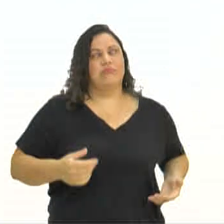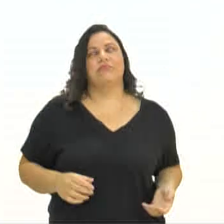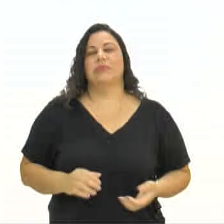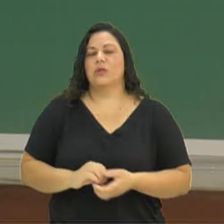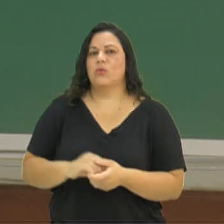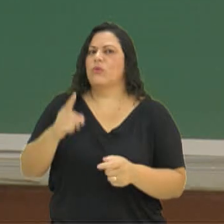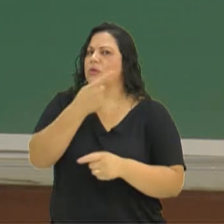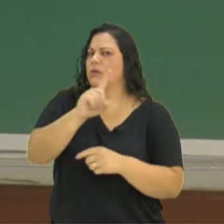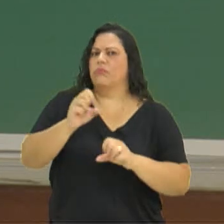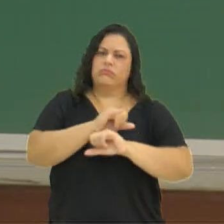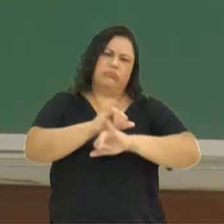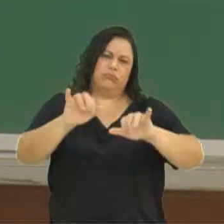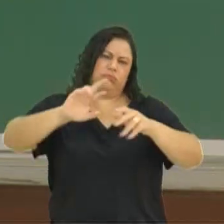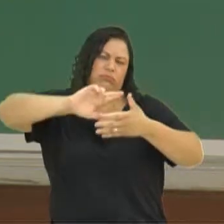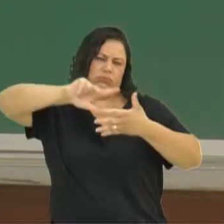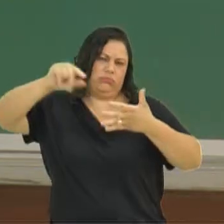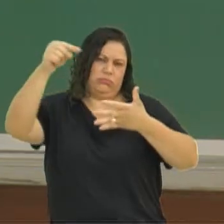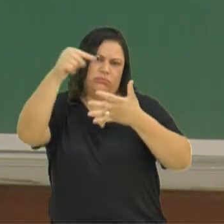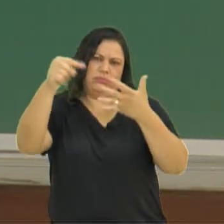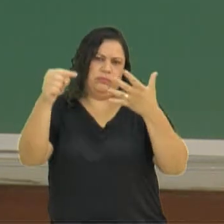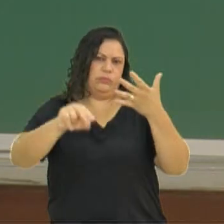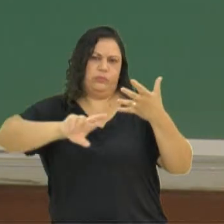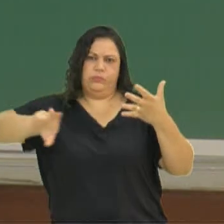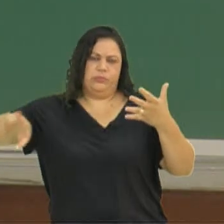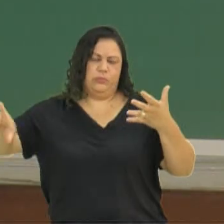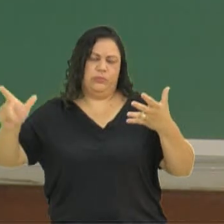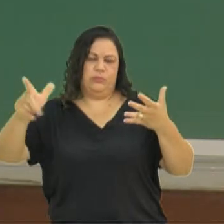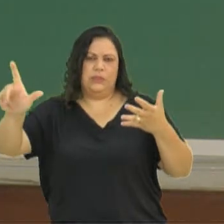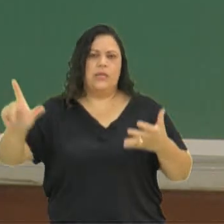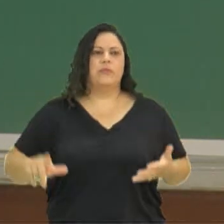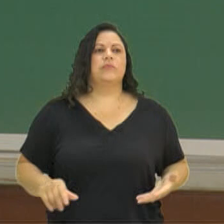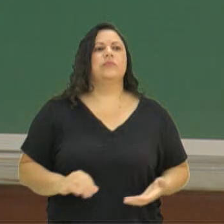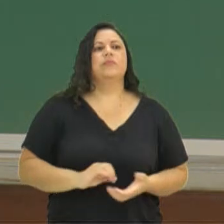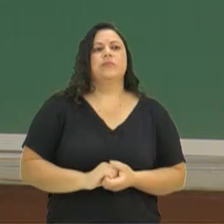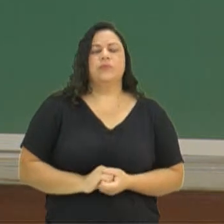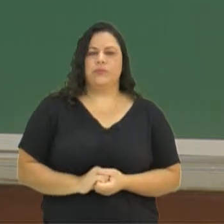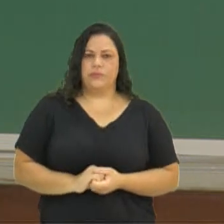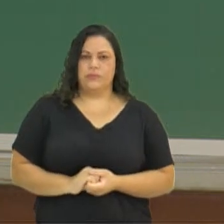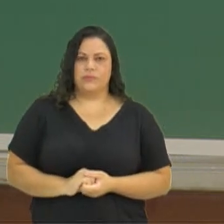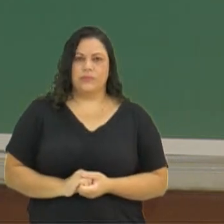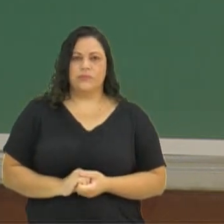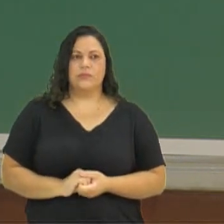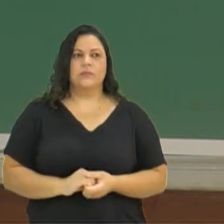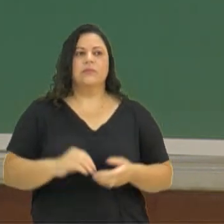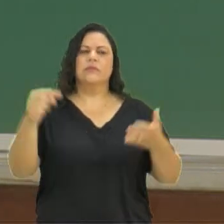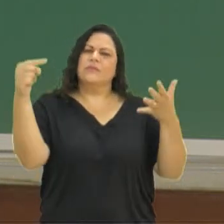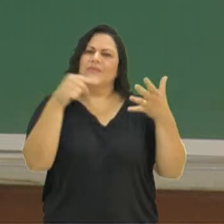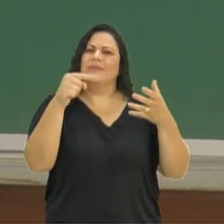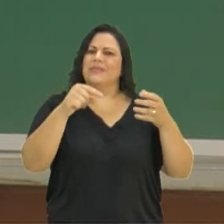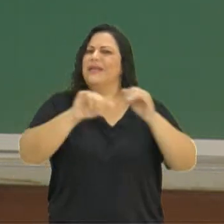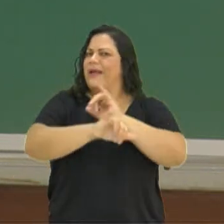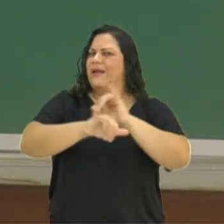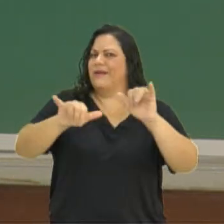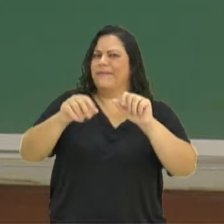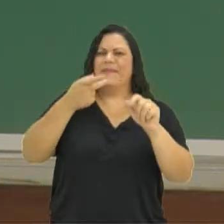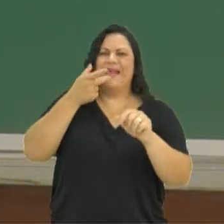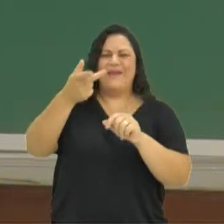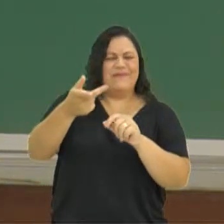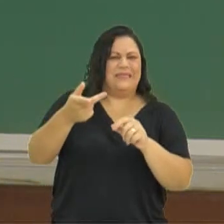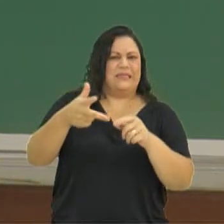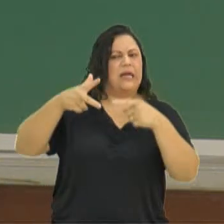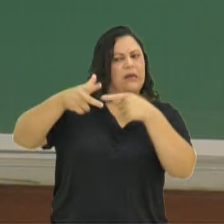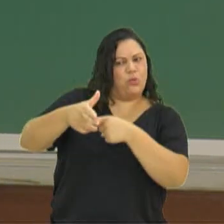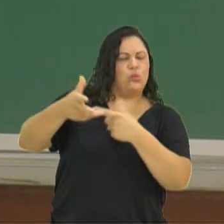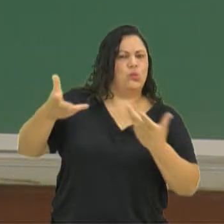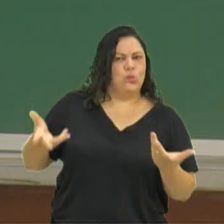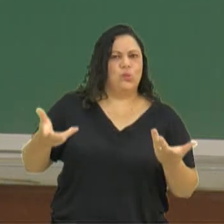lançamento, nem informar que ele está em primeiro lugar nas vendas, nem comunicar que ela interrompeu a